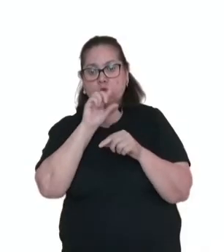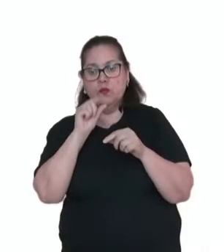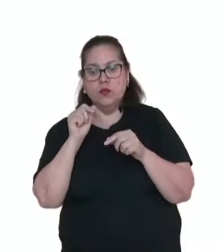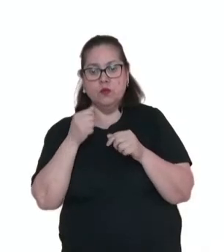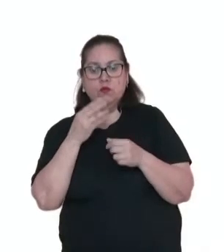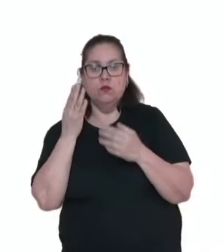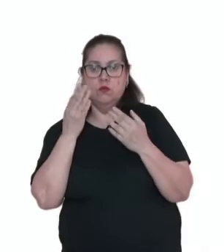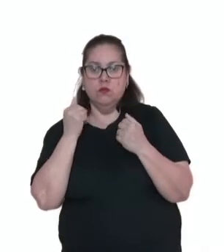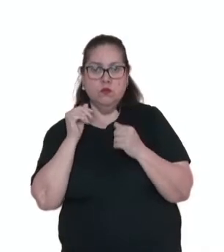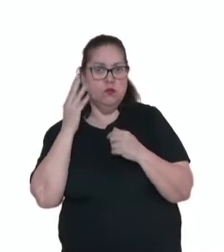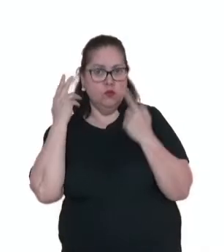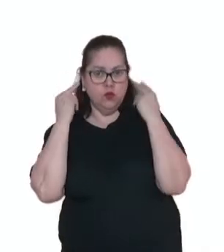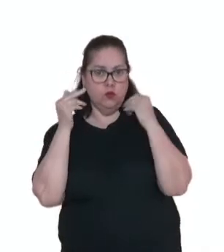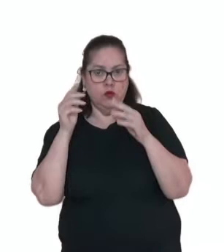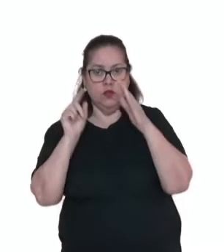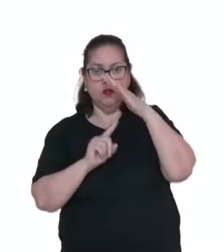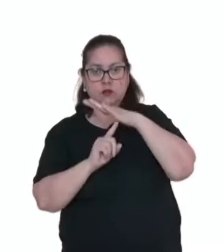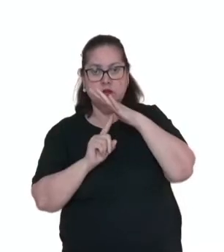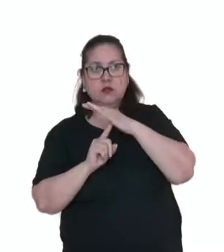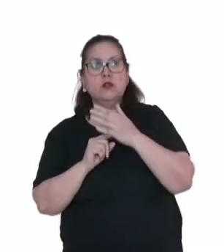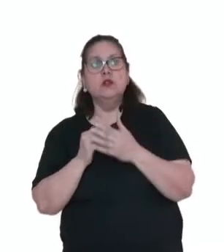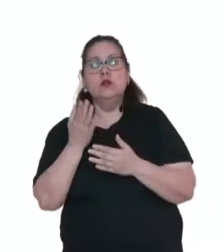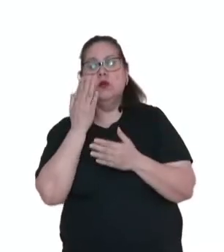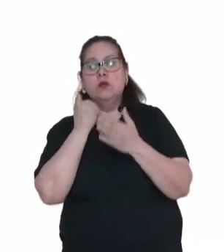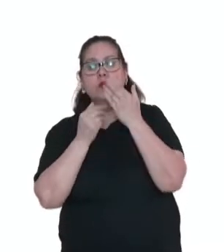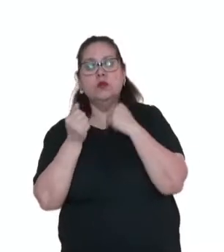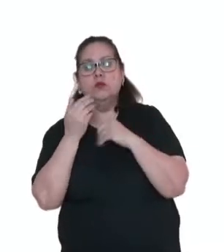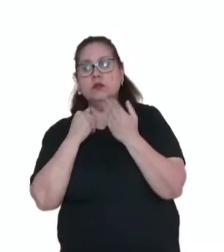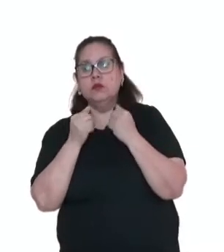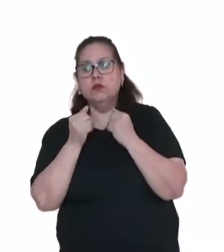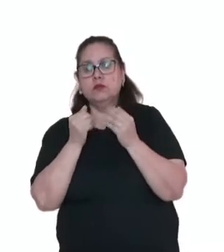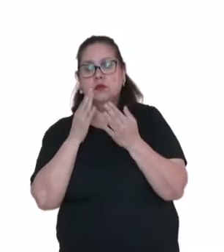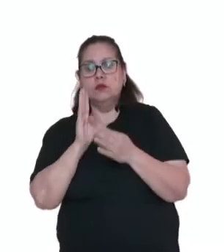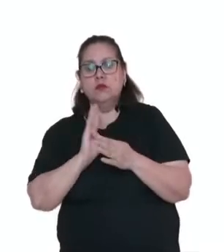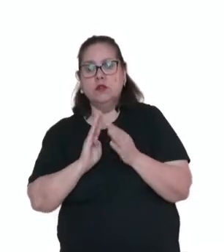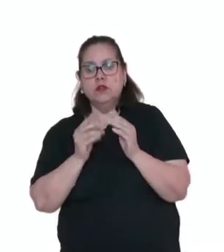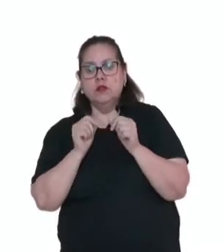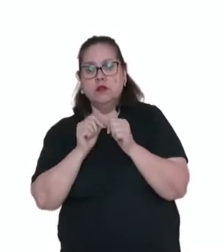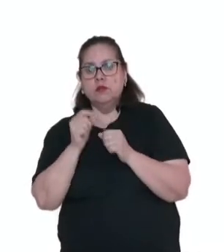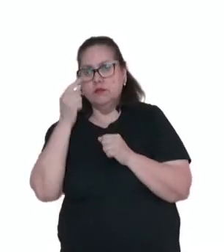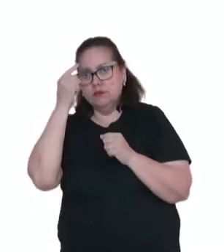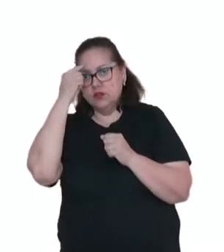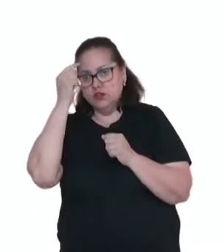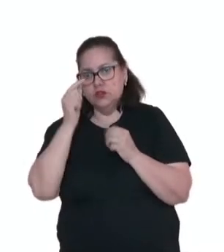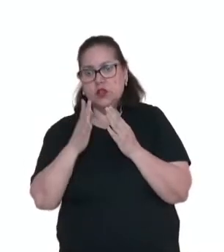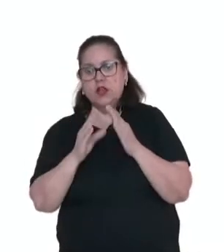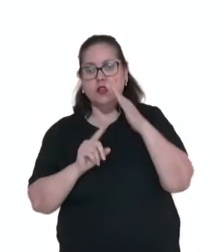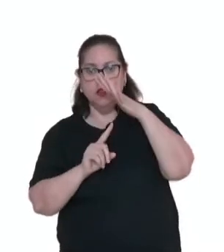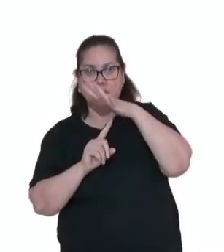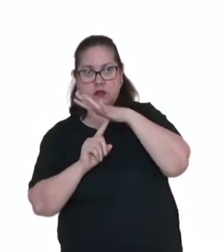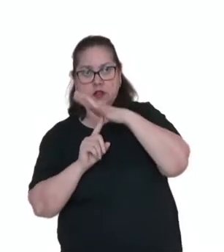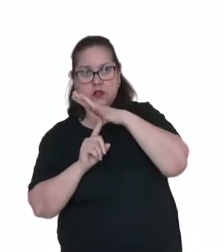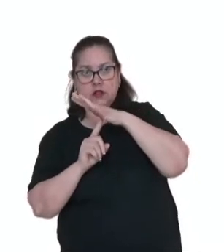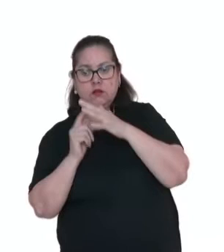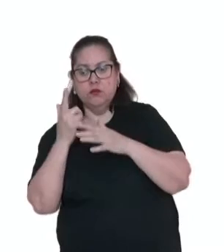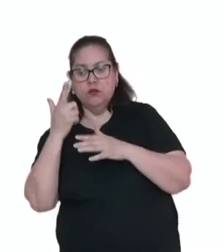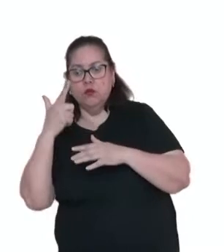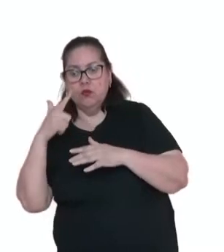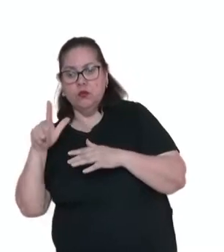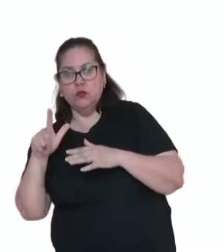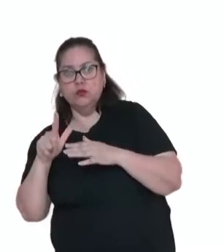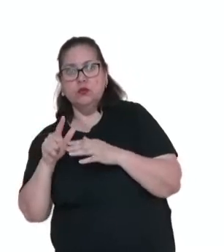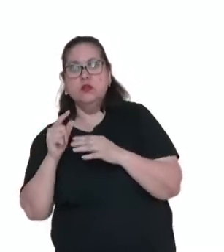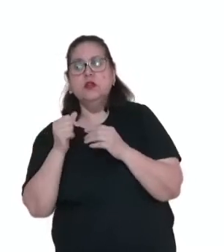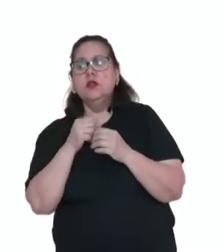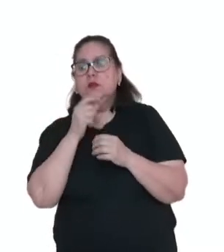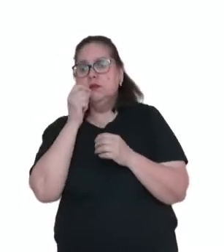comum em nosso estado, e uma castanha do Pará, ingerimos um tecido de reserva do embrião de uma gimnosperma, que é a araucária, e de uma angiosperma, que é a